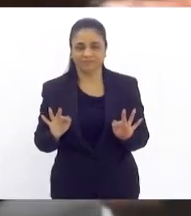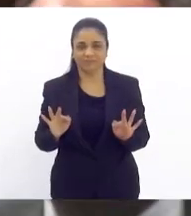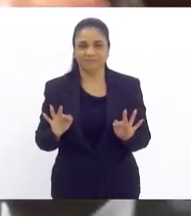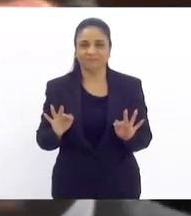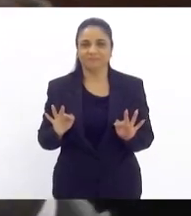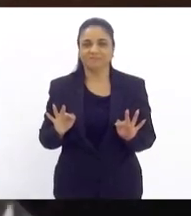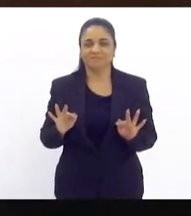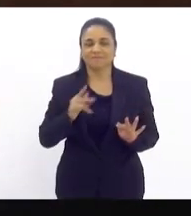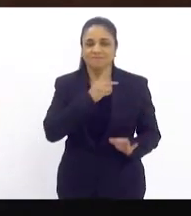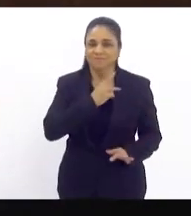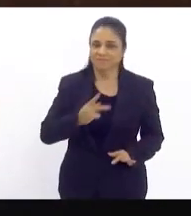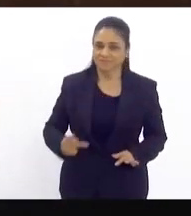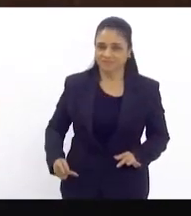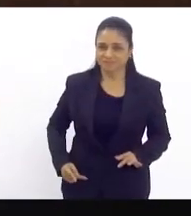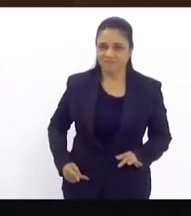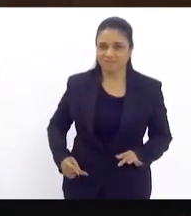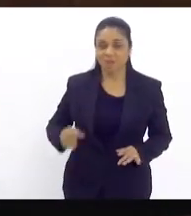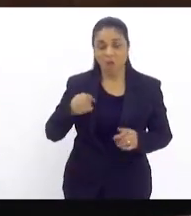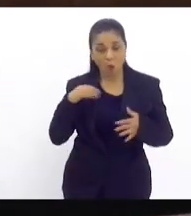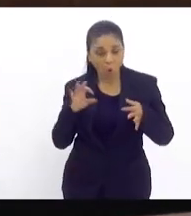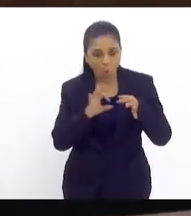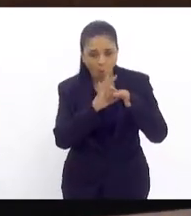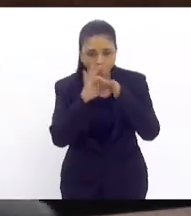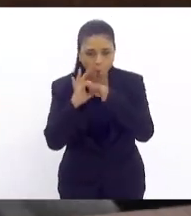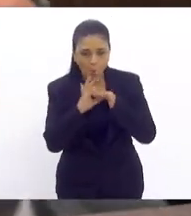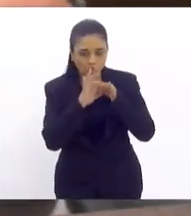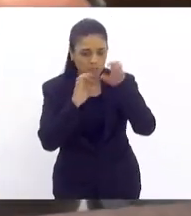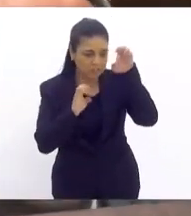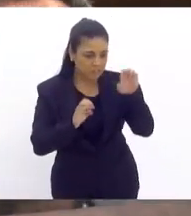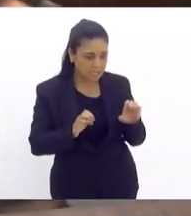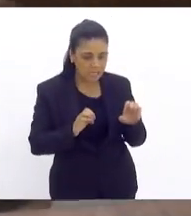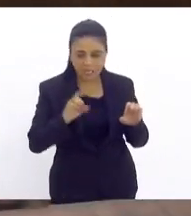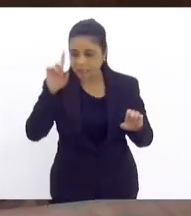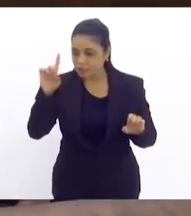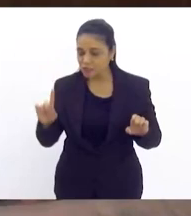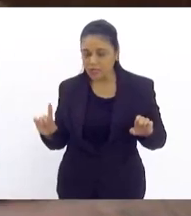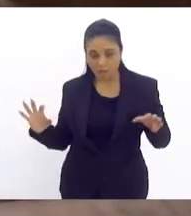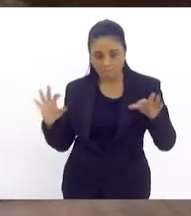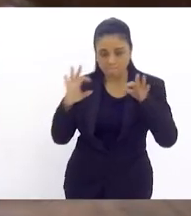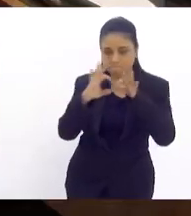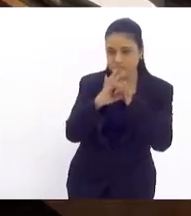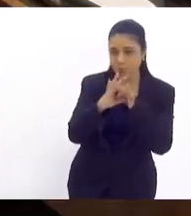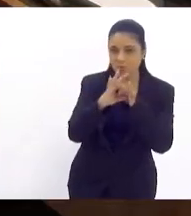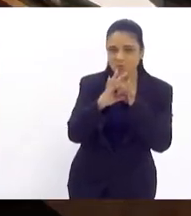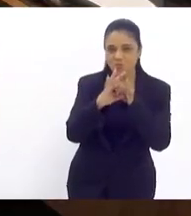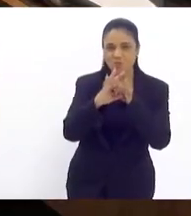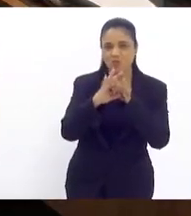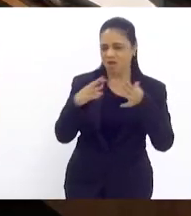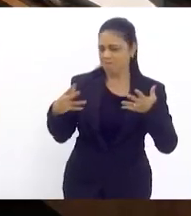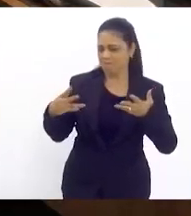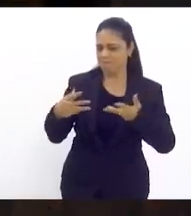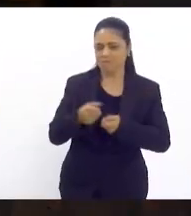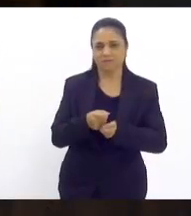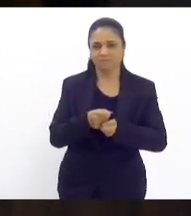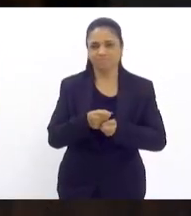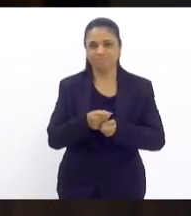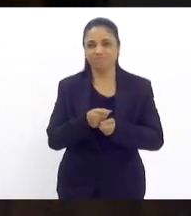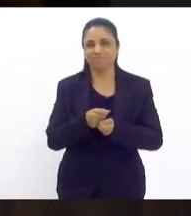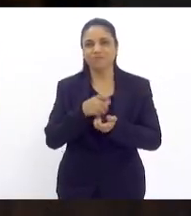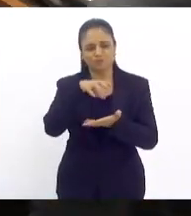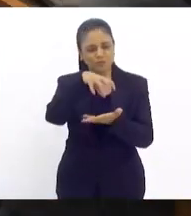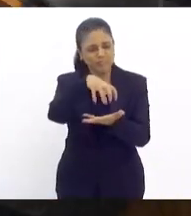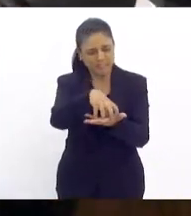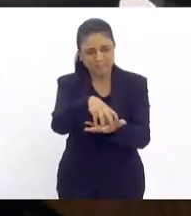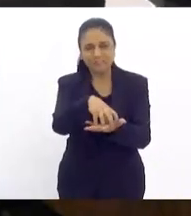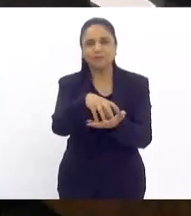que isso tá unindo à esquerda direita Que beleza o centro agora